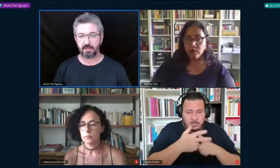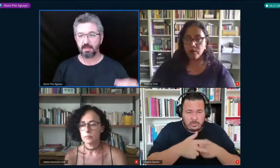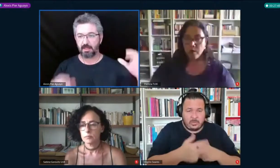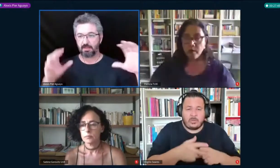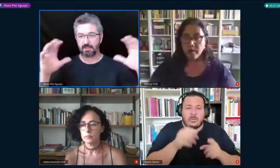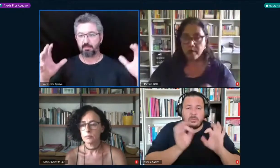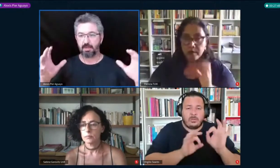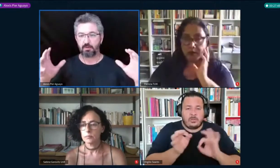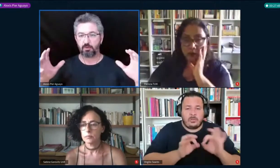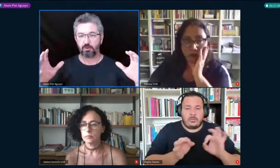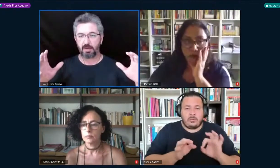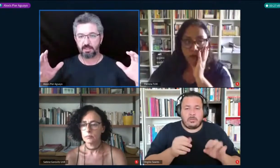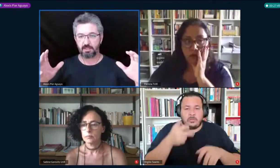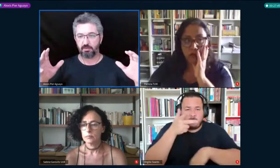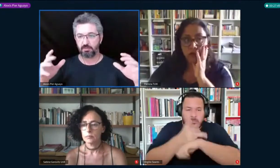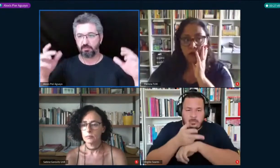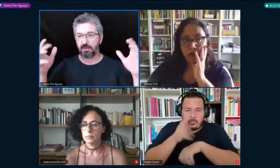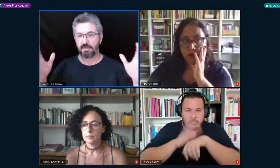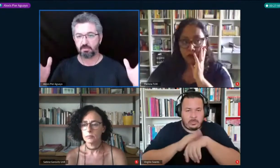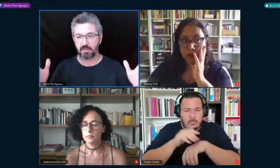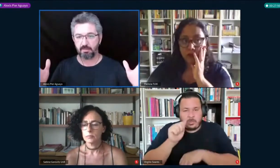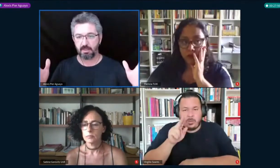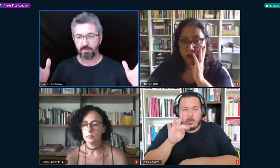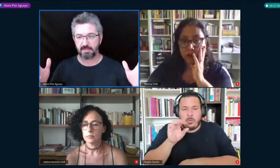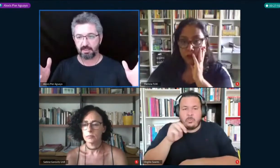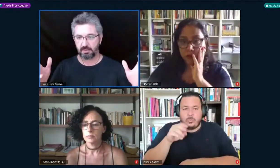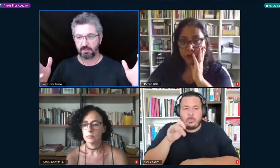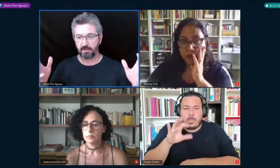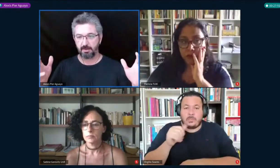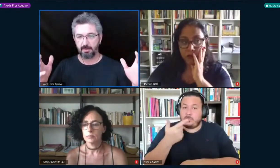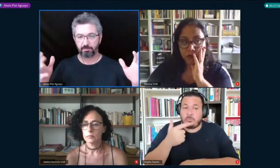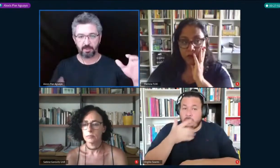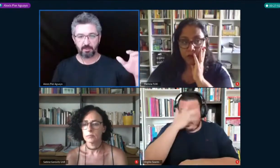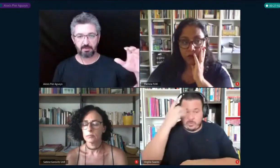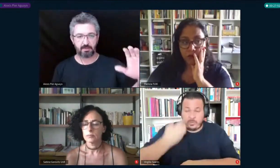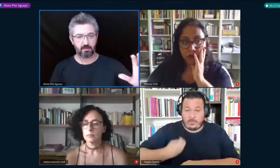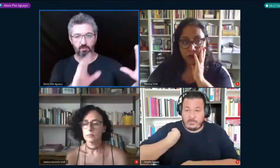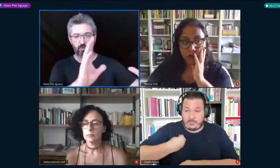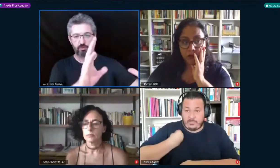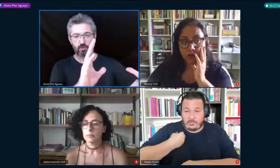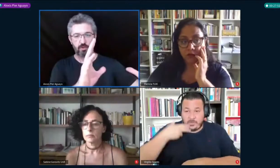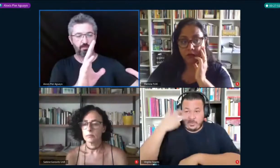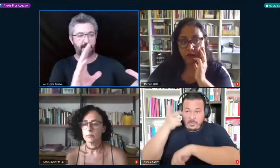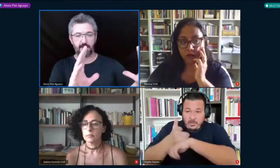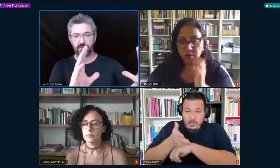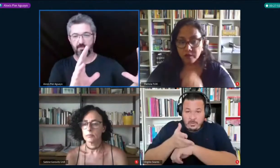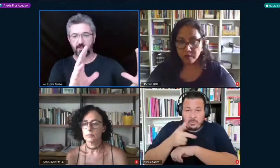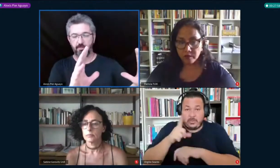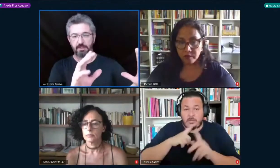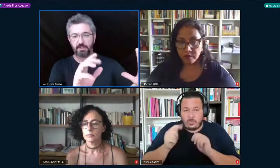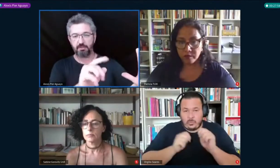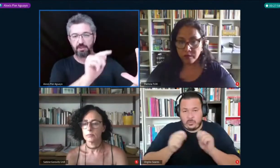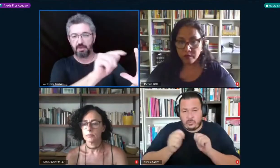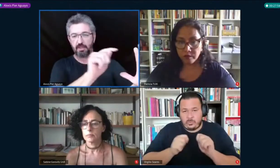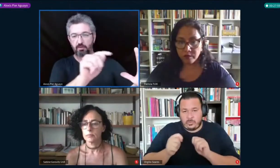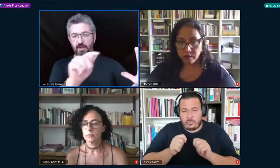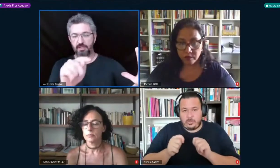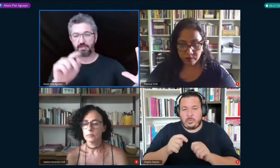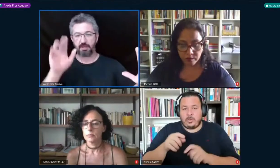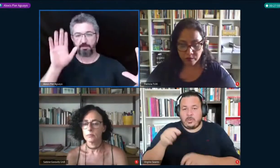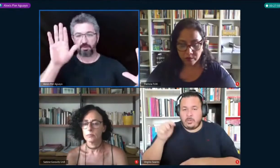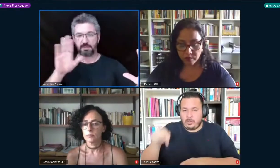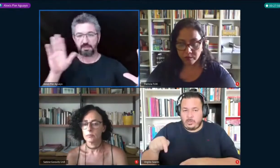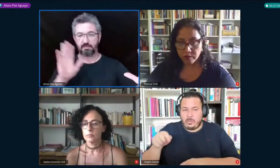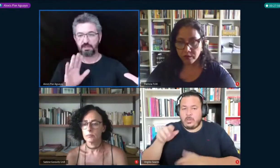a nossa câmera, que a nossa câmera é toda automática hoje, não tem mais um câmera presente. Você tem um controle, um painel chamado pan tilt,